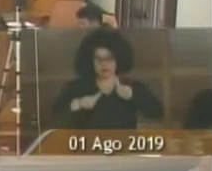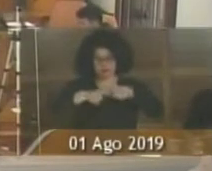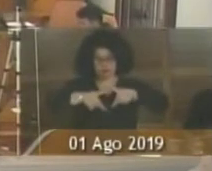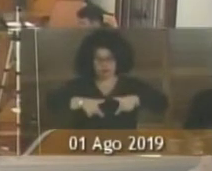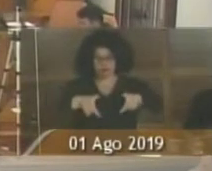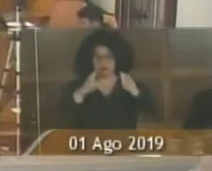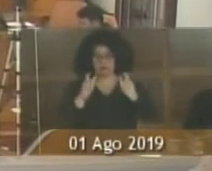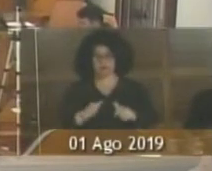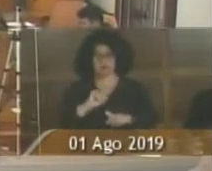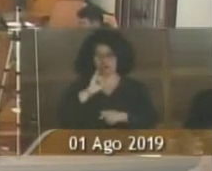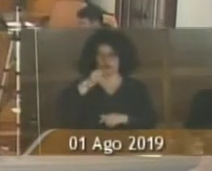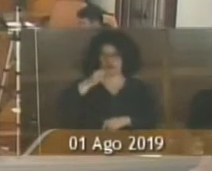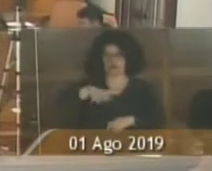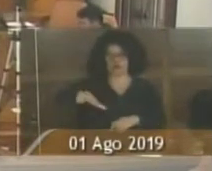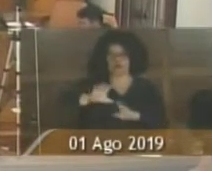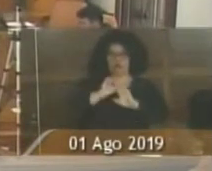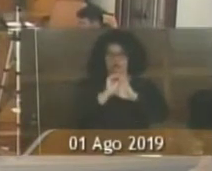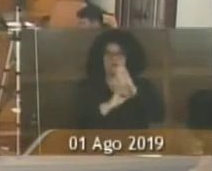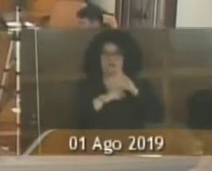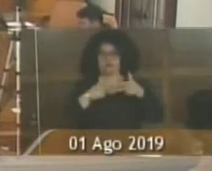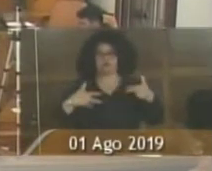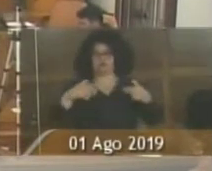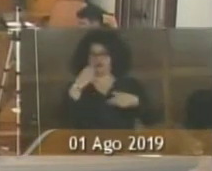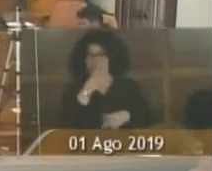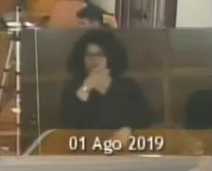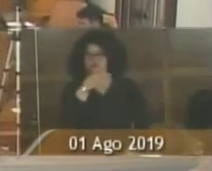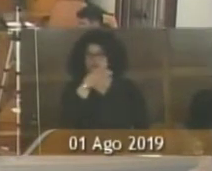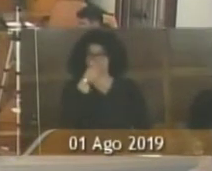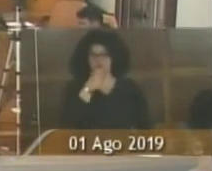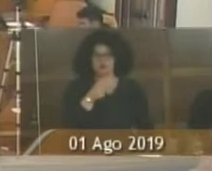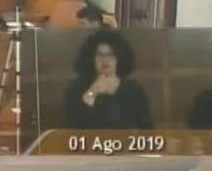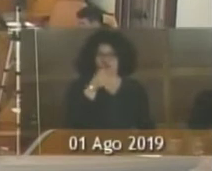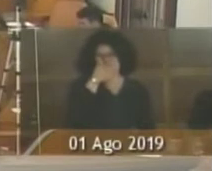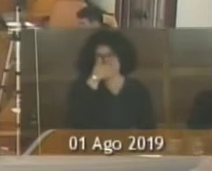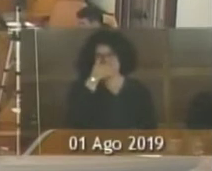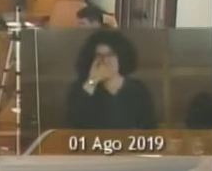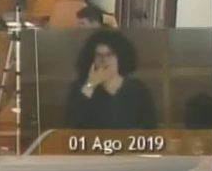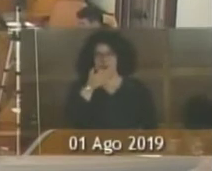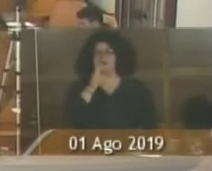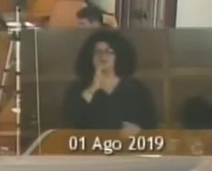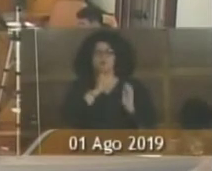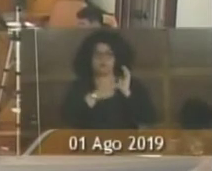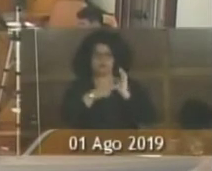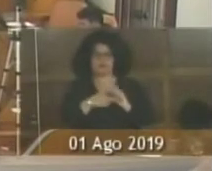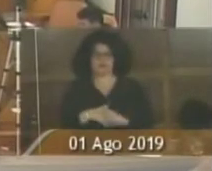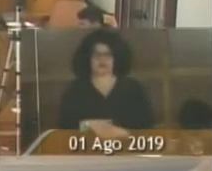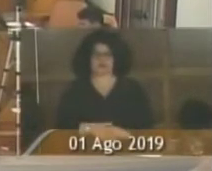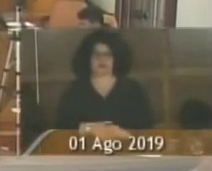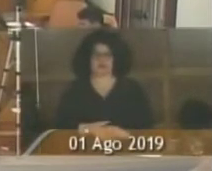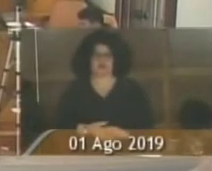Japuíba. Ofício 437, em resposta do prefeito municipal sobre as indicações do vereador Camu.